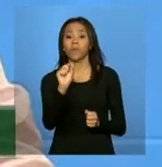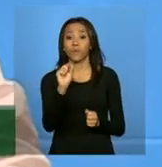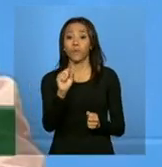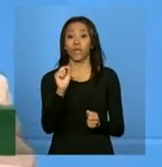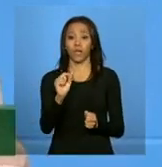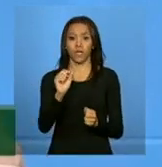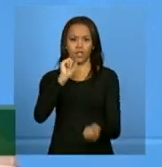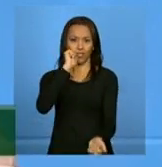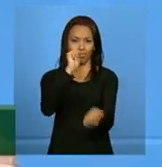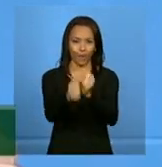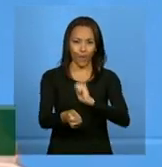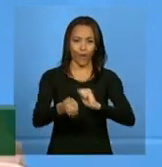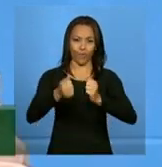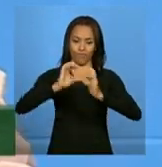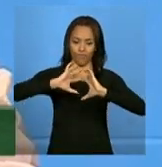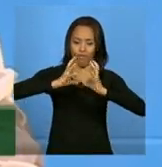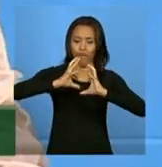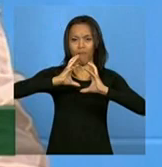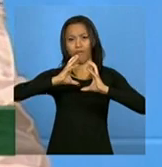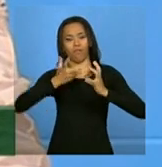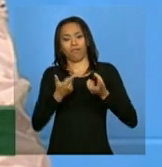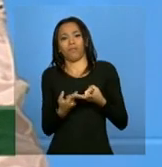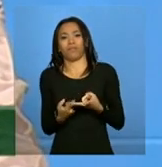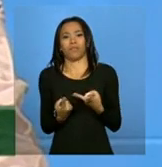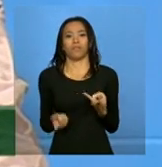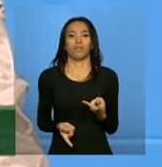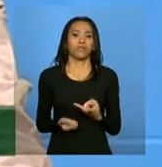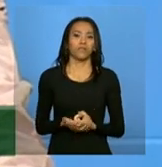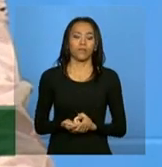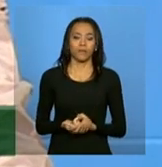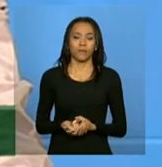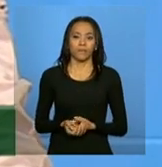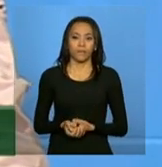artigos esportivos, como bolas.